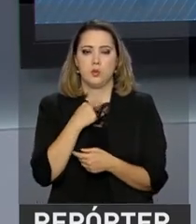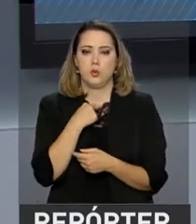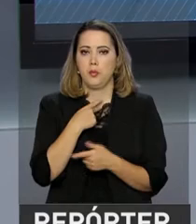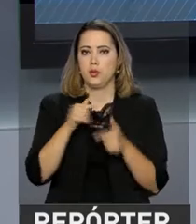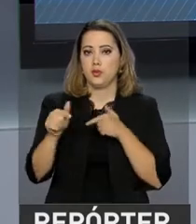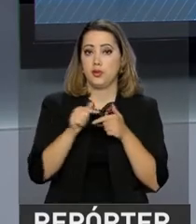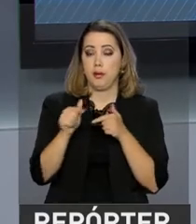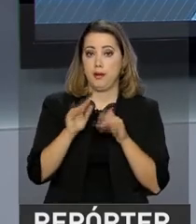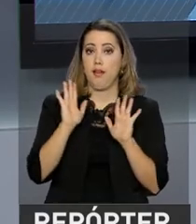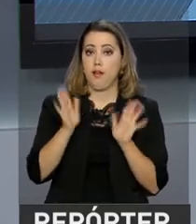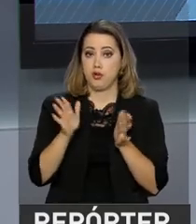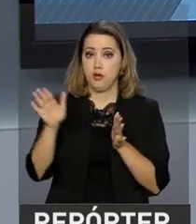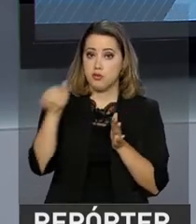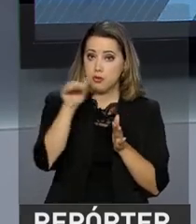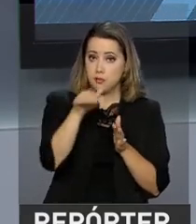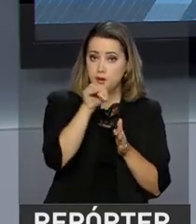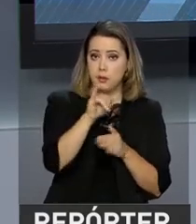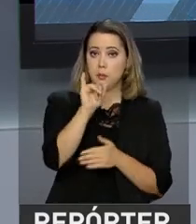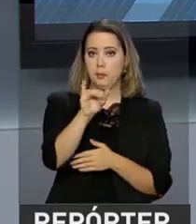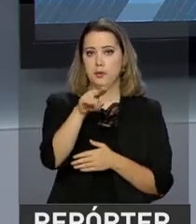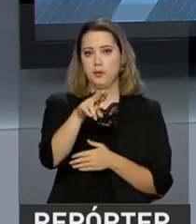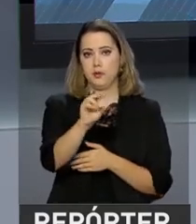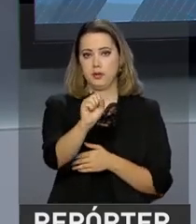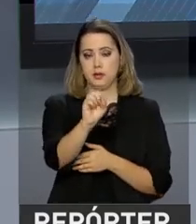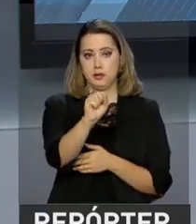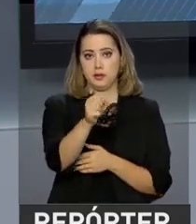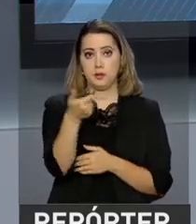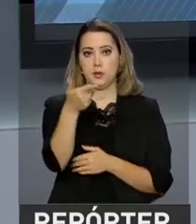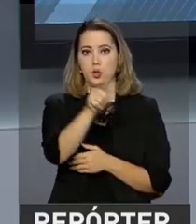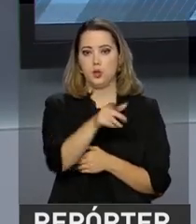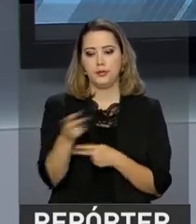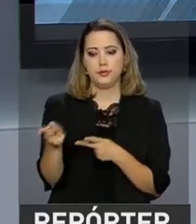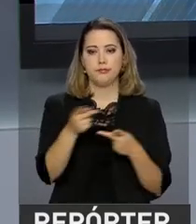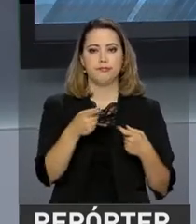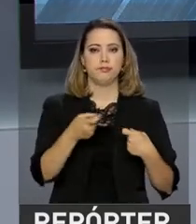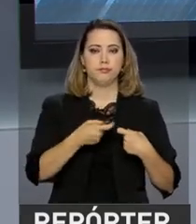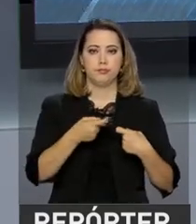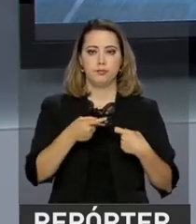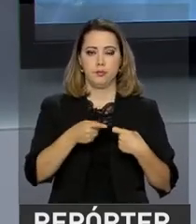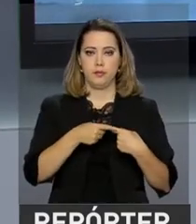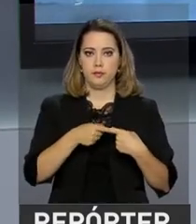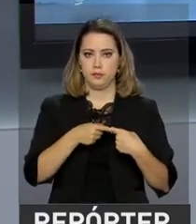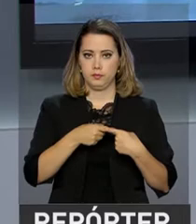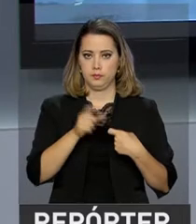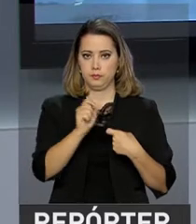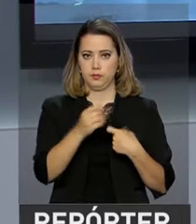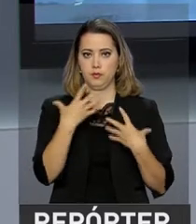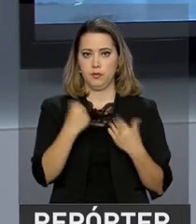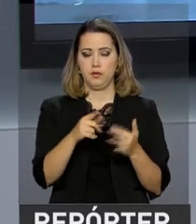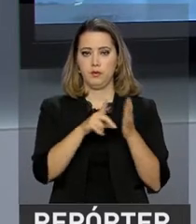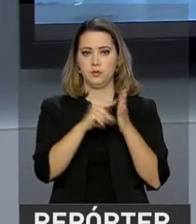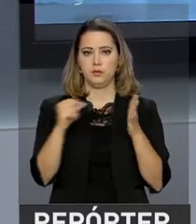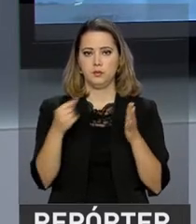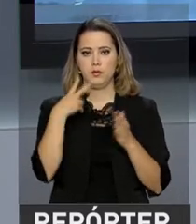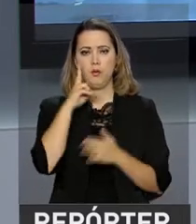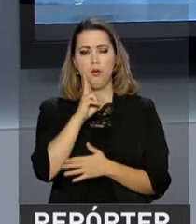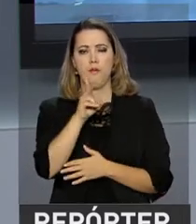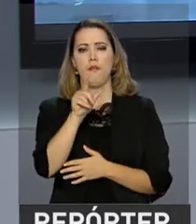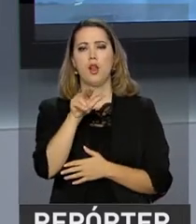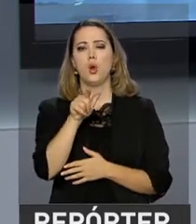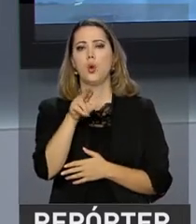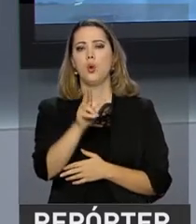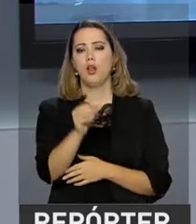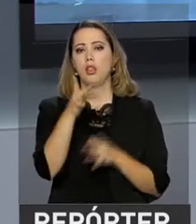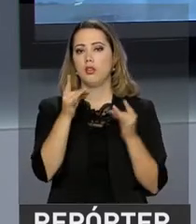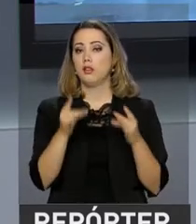pelo INSS para realizarem uma nova perícia. Nós vamos então ao vivo ao Palácio do Planalto, onde a repórter Luana Karen tem os detalhes para